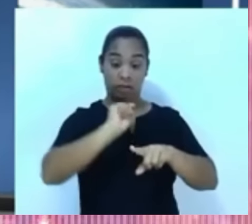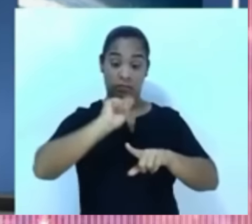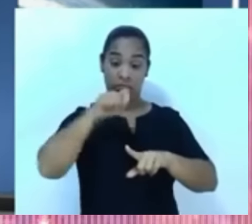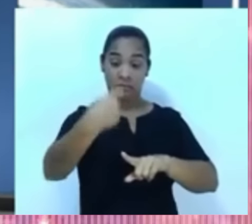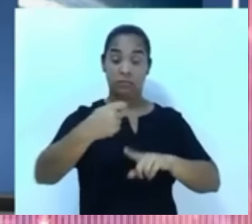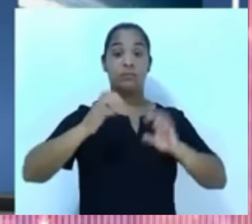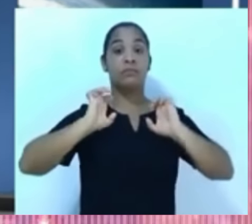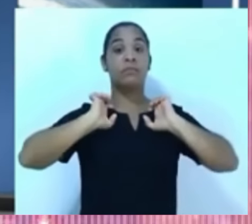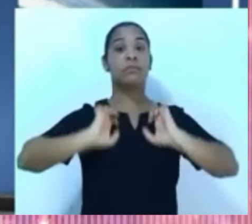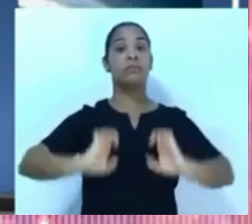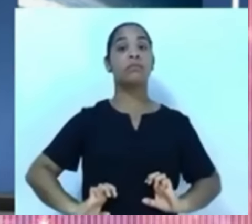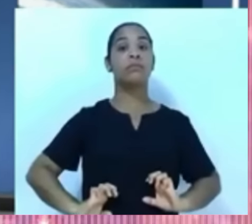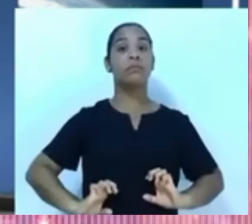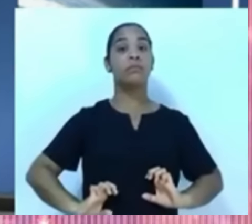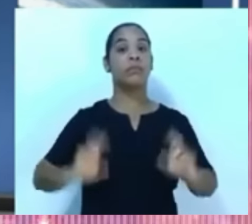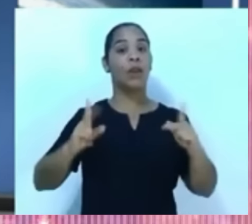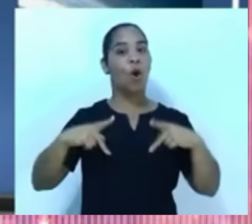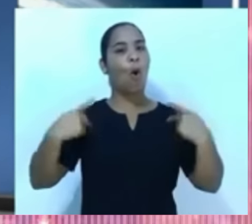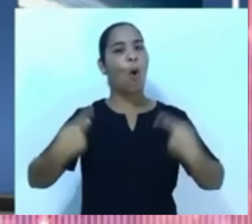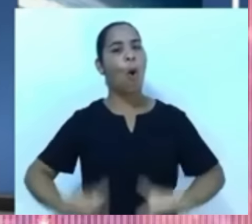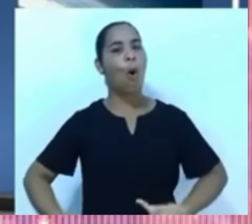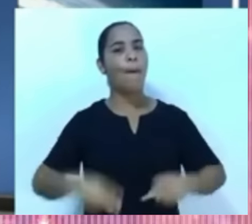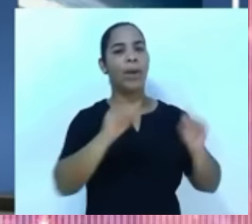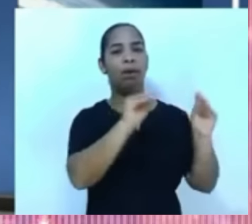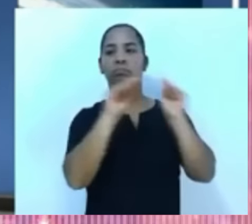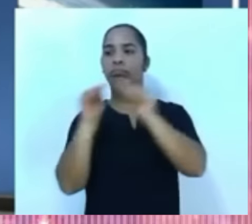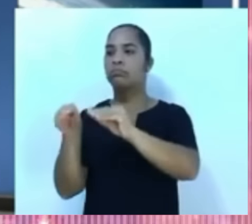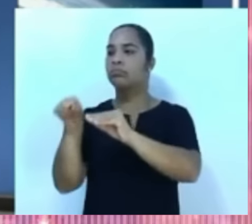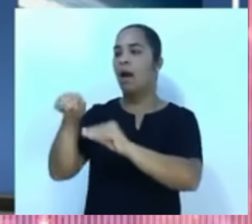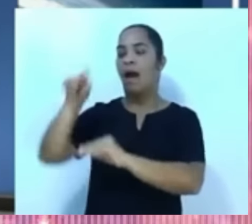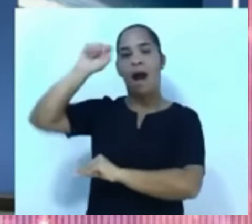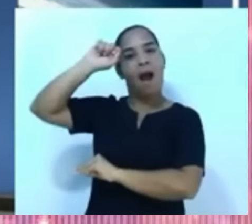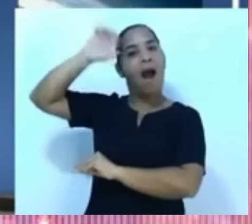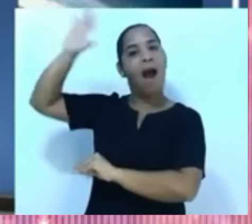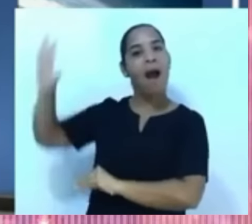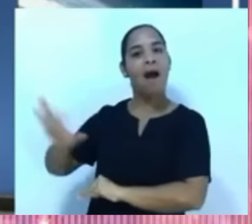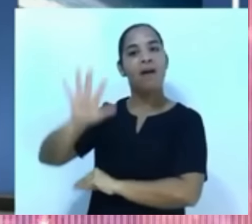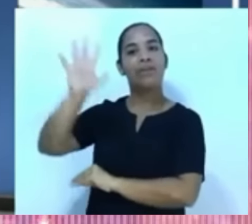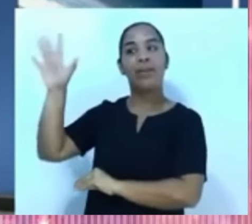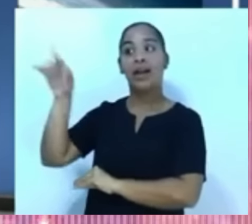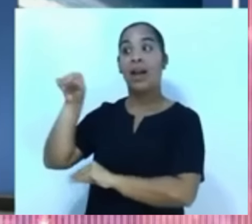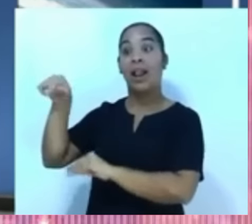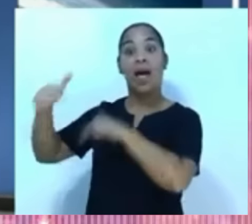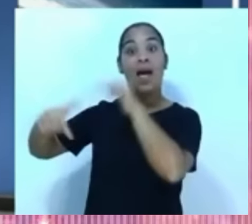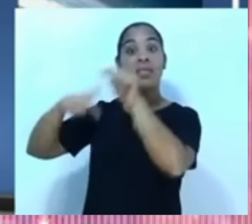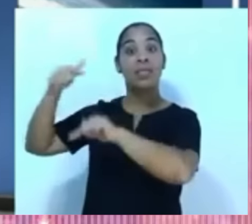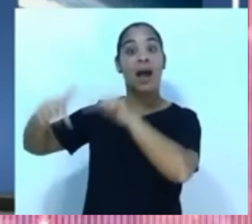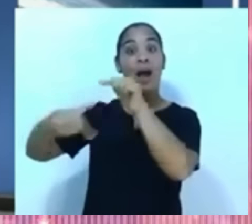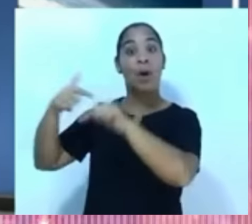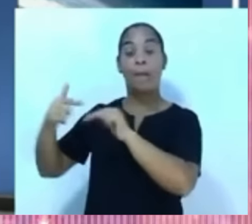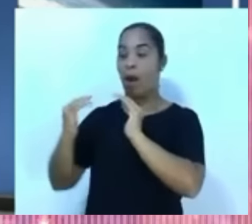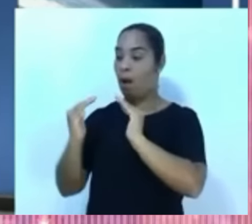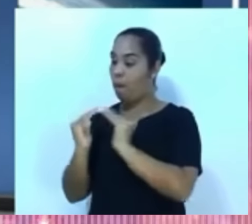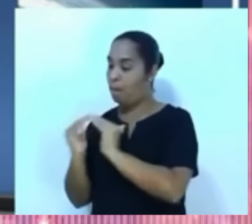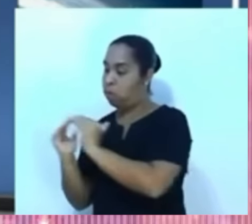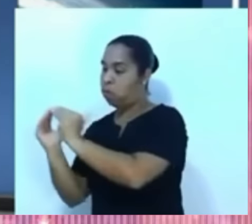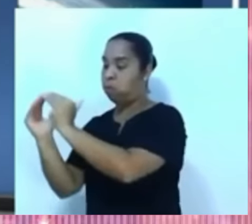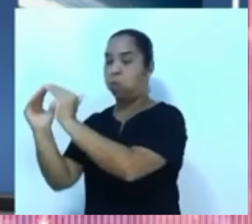homem que foi viver na África para serú h 14 tribos que viviam na